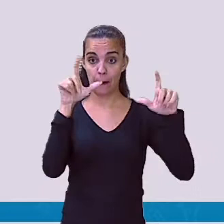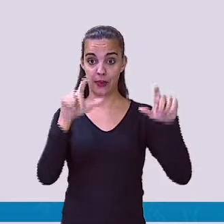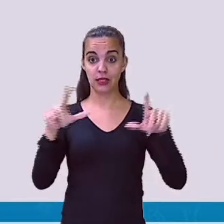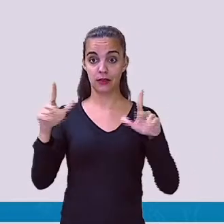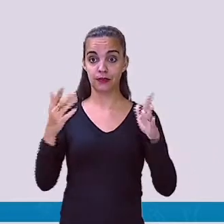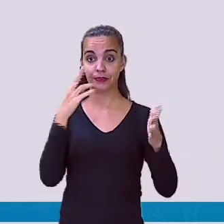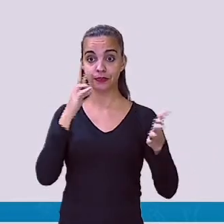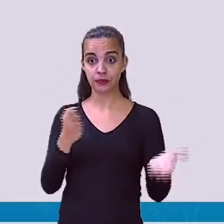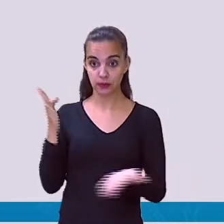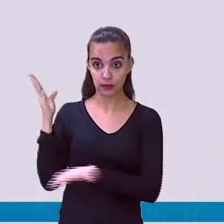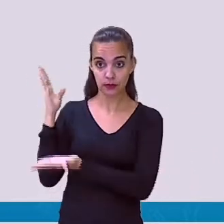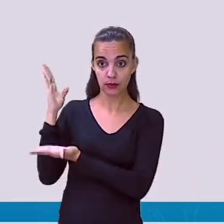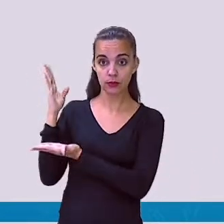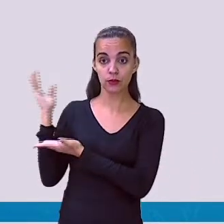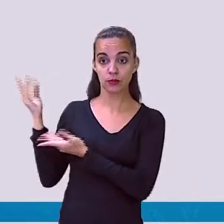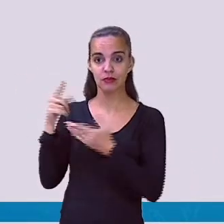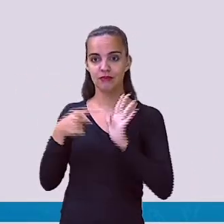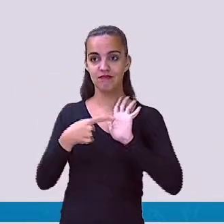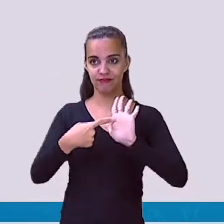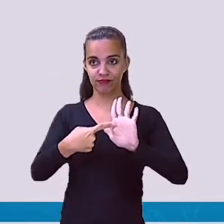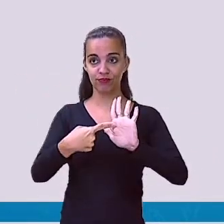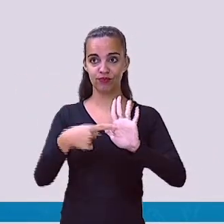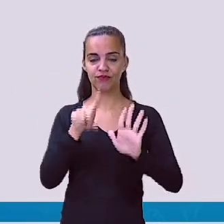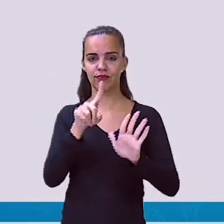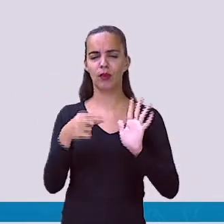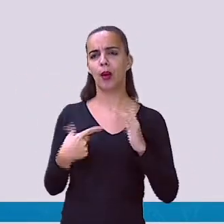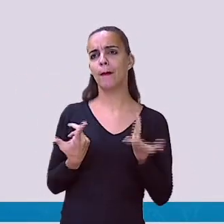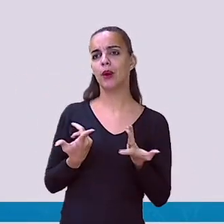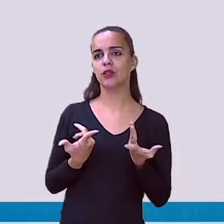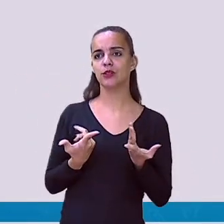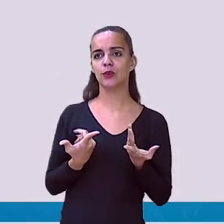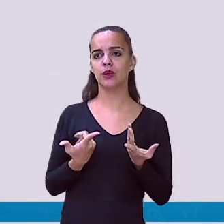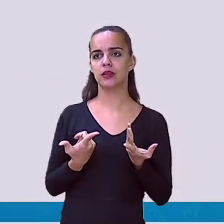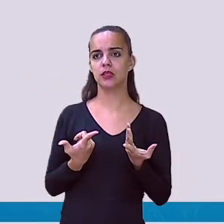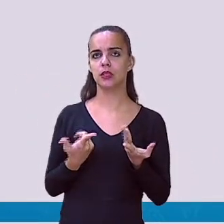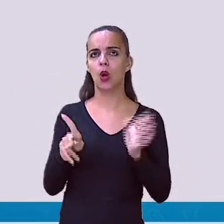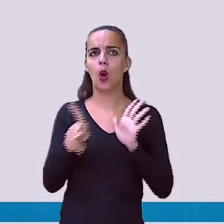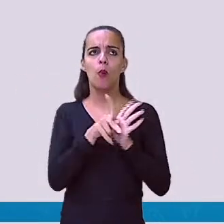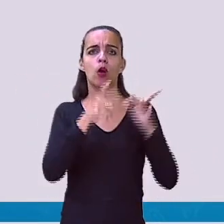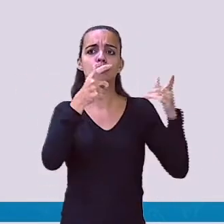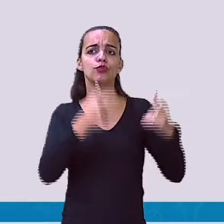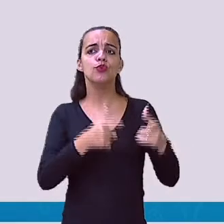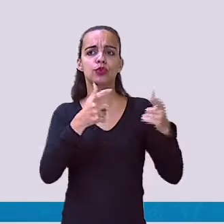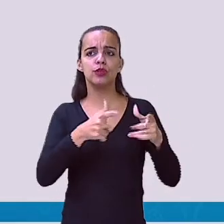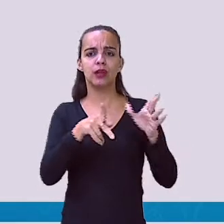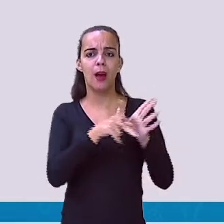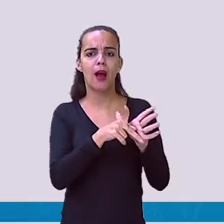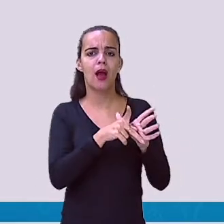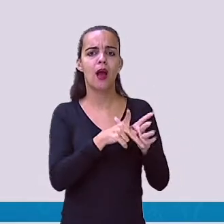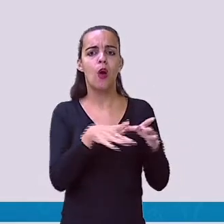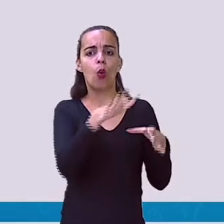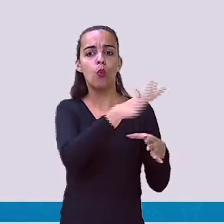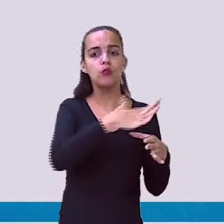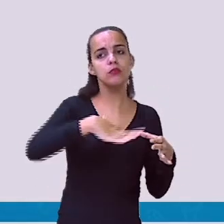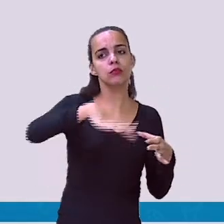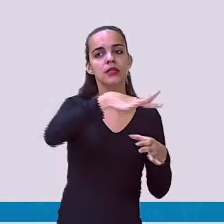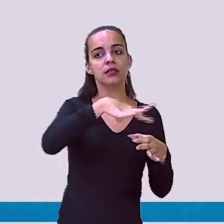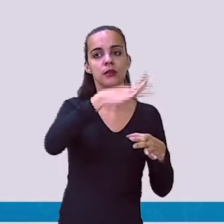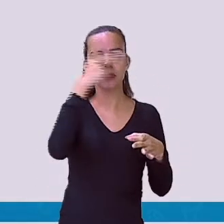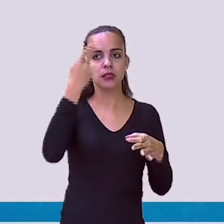traz a imagem de parte de um garimpo, onde